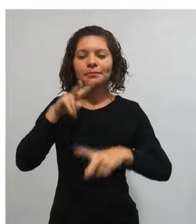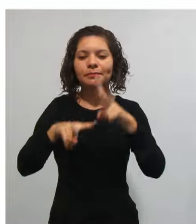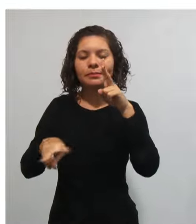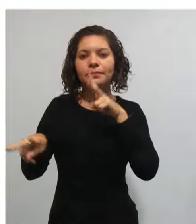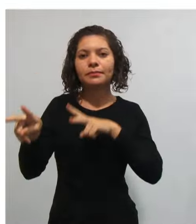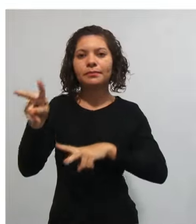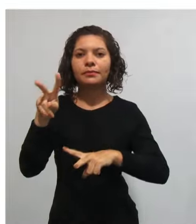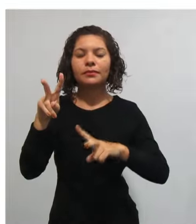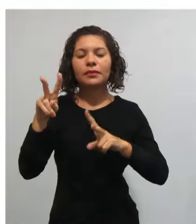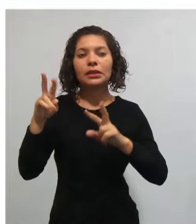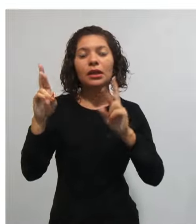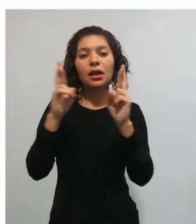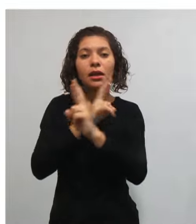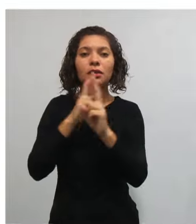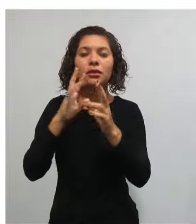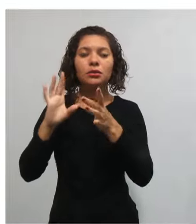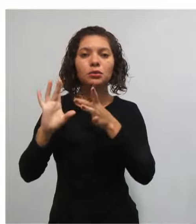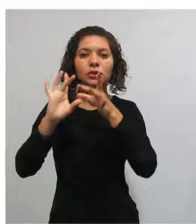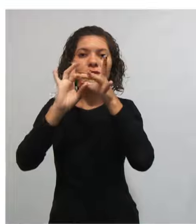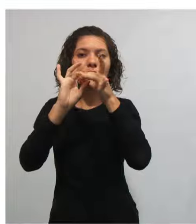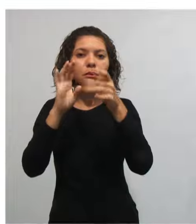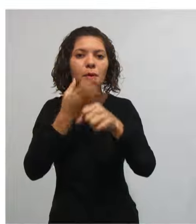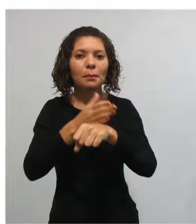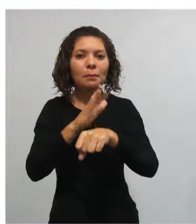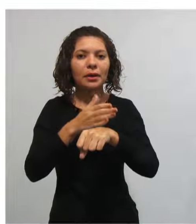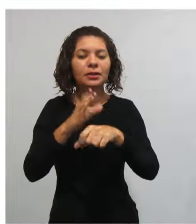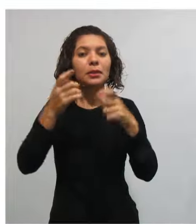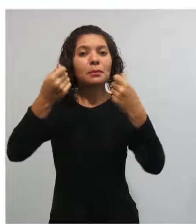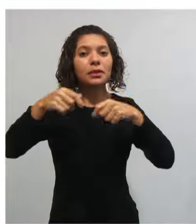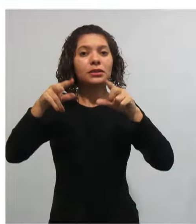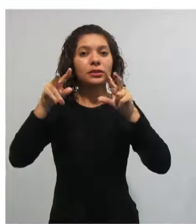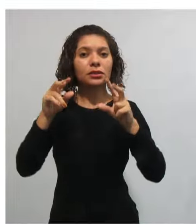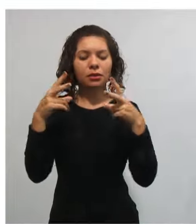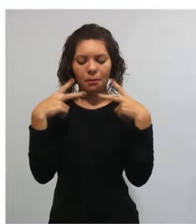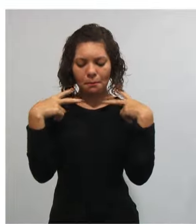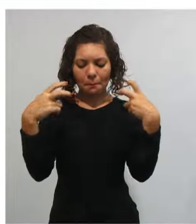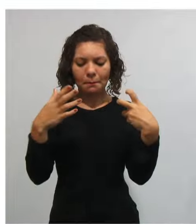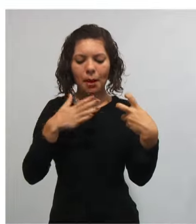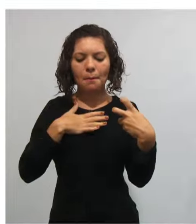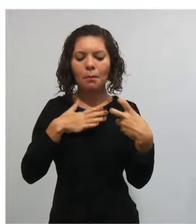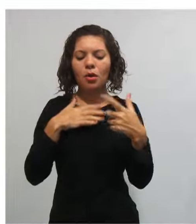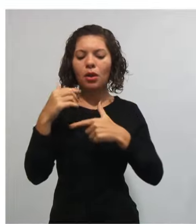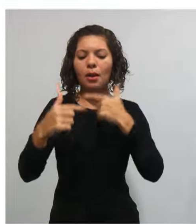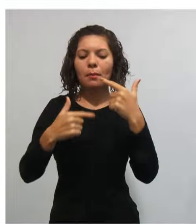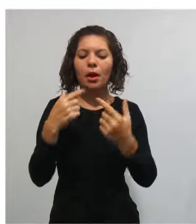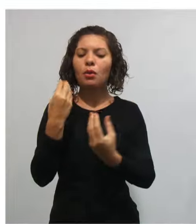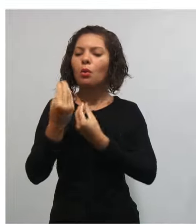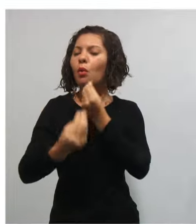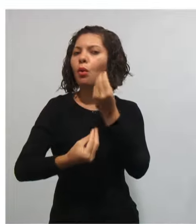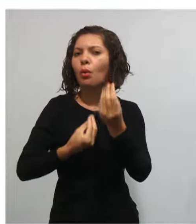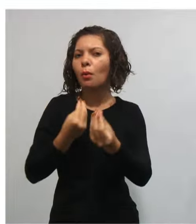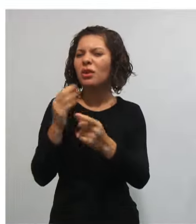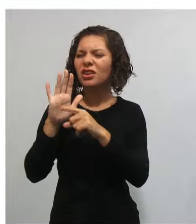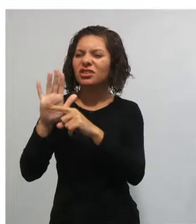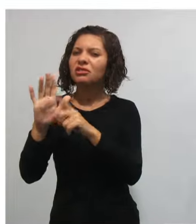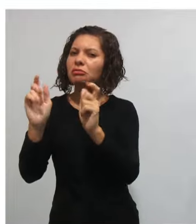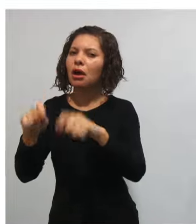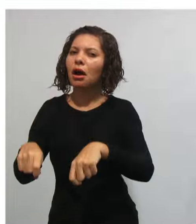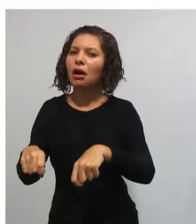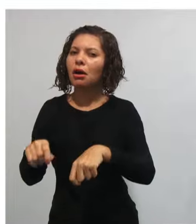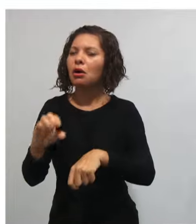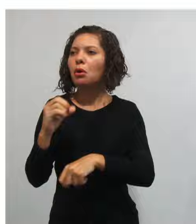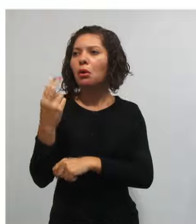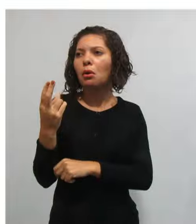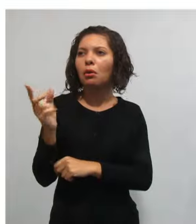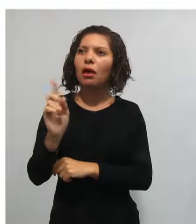deve estar relacionada com a prática pedagógica devemos observar a nossa prática os resultados das aprendizagens dos